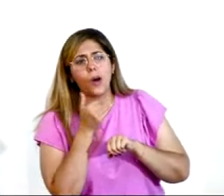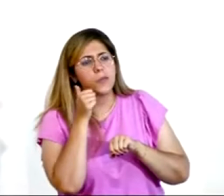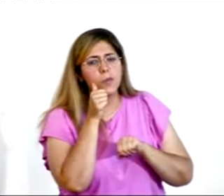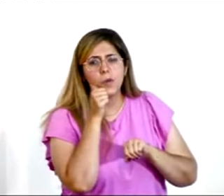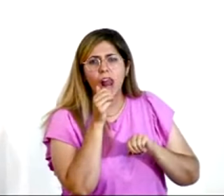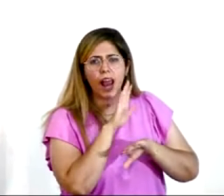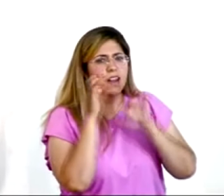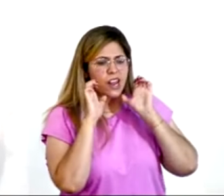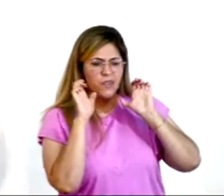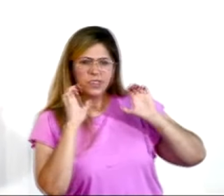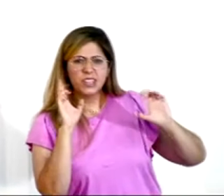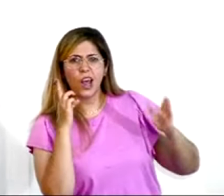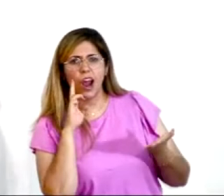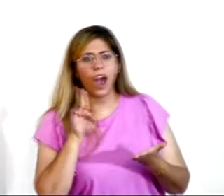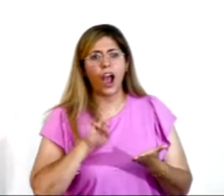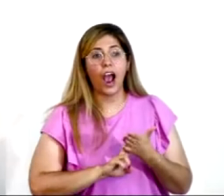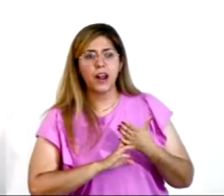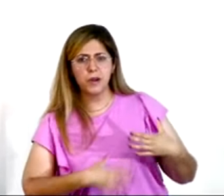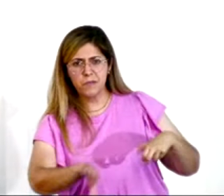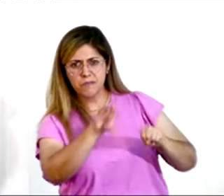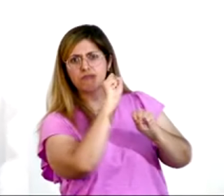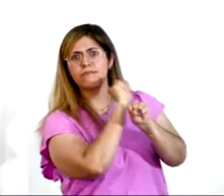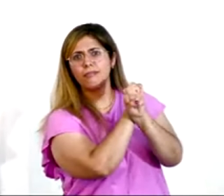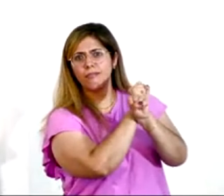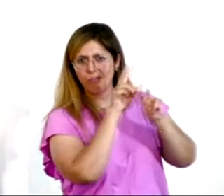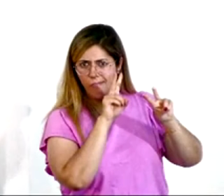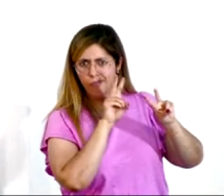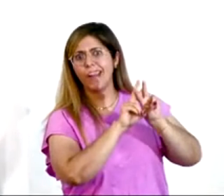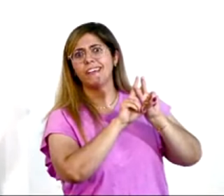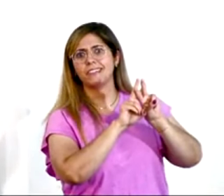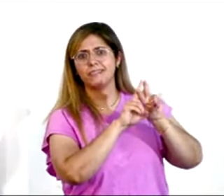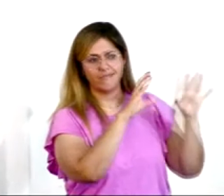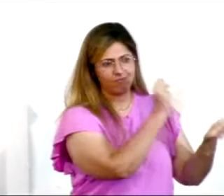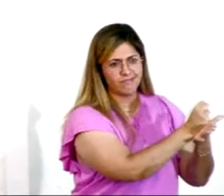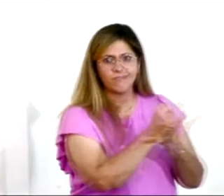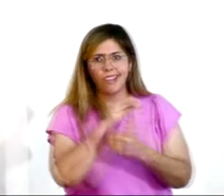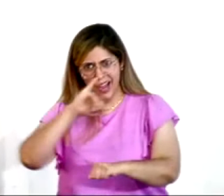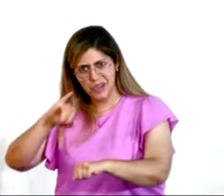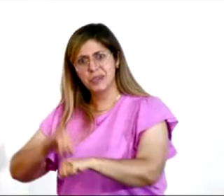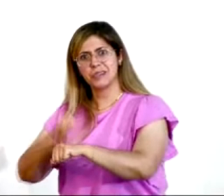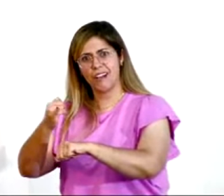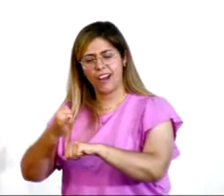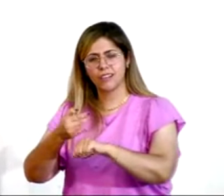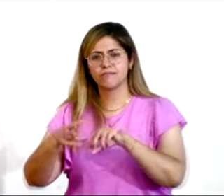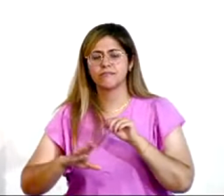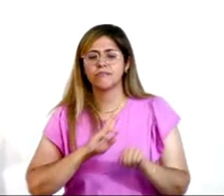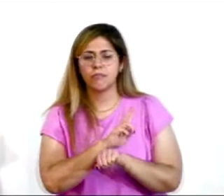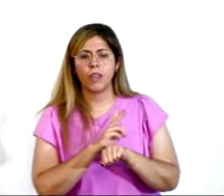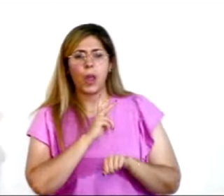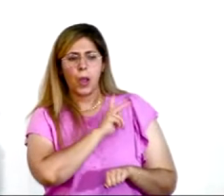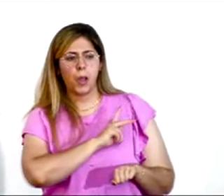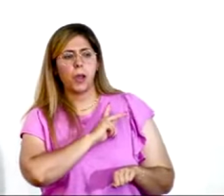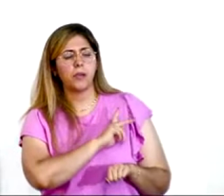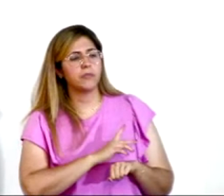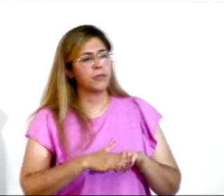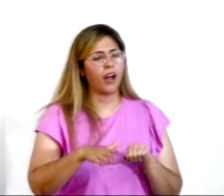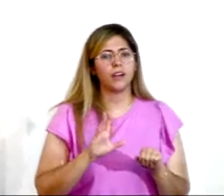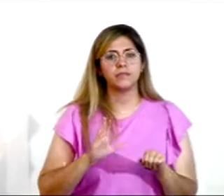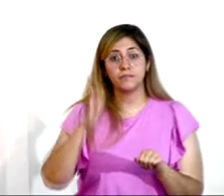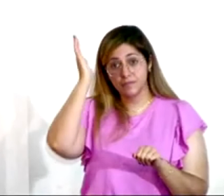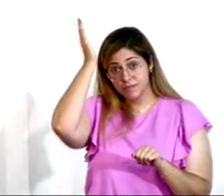os levasse presos para Jerusalém. Seguindo ele estrada fora, ao aproximar-se